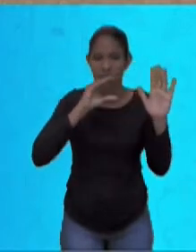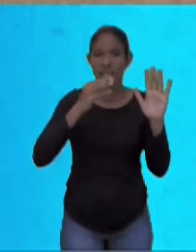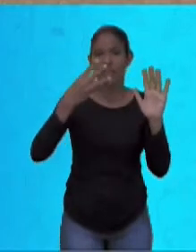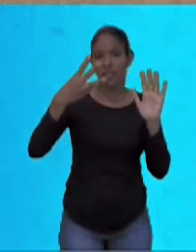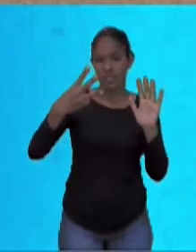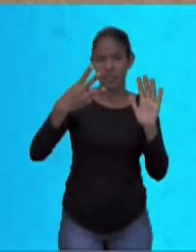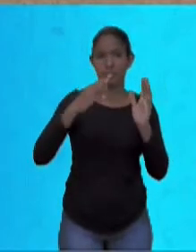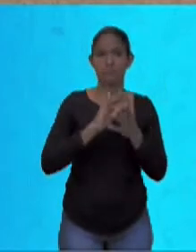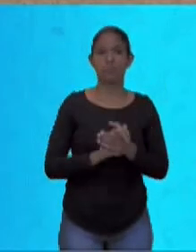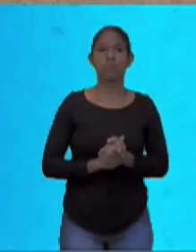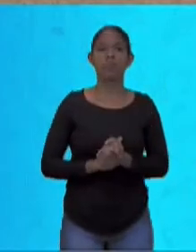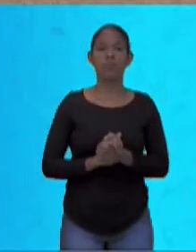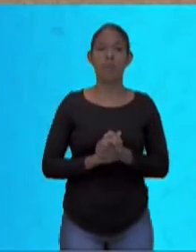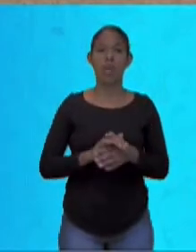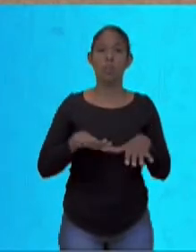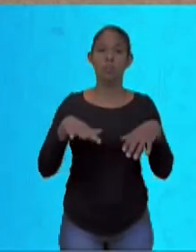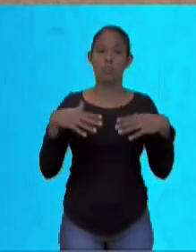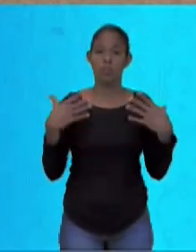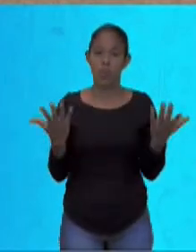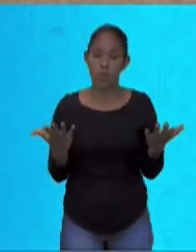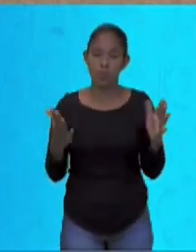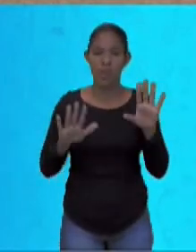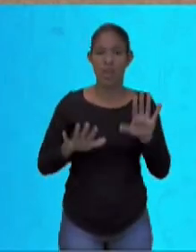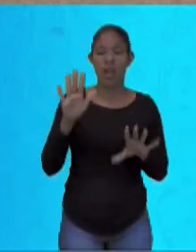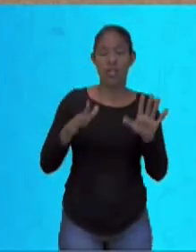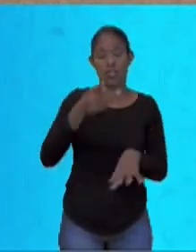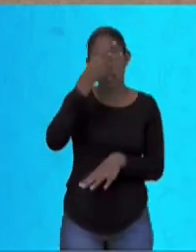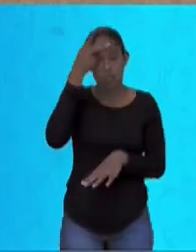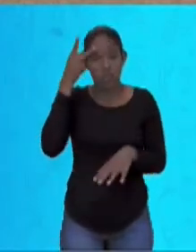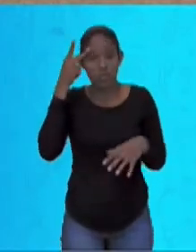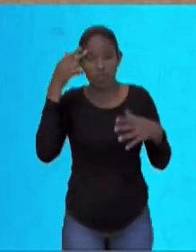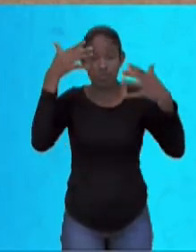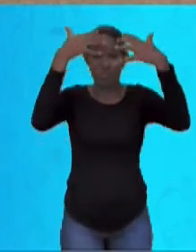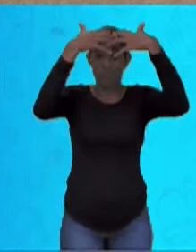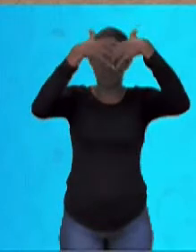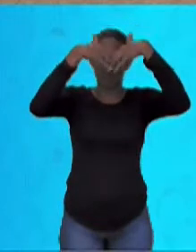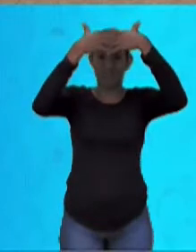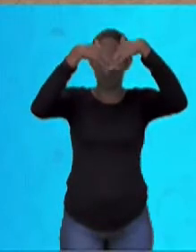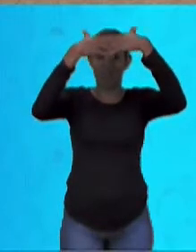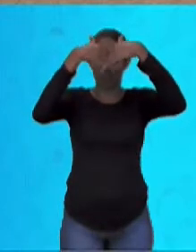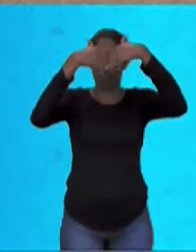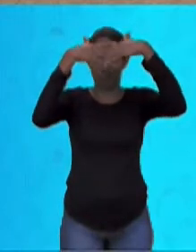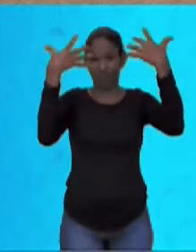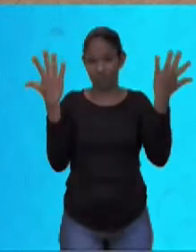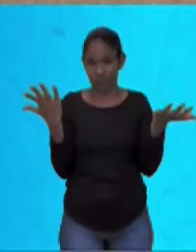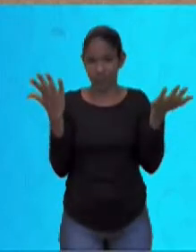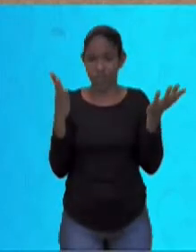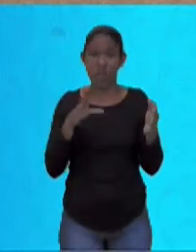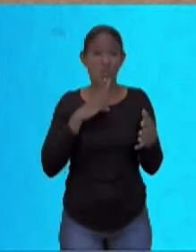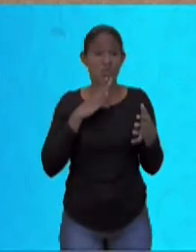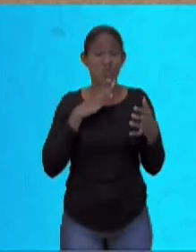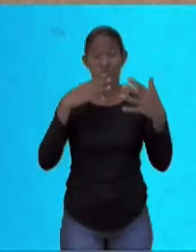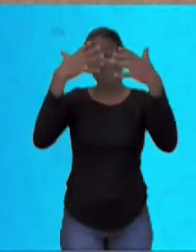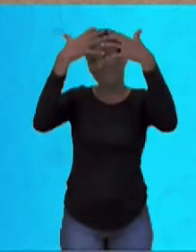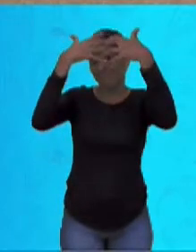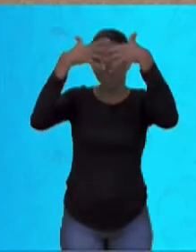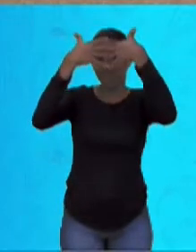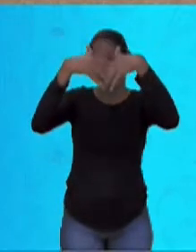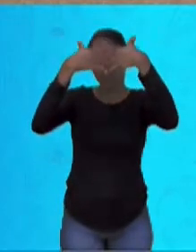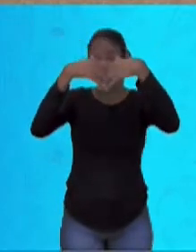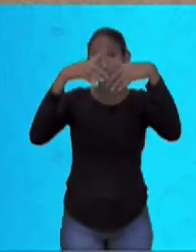não conhecem, ficam confusos, mas nós vamos entender melhor as características de